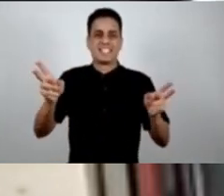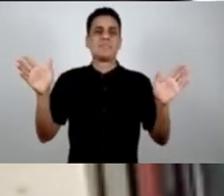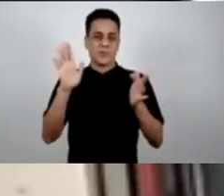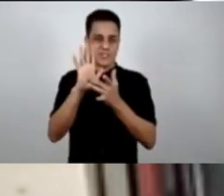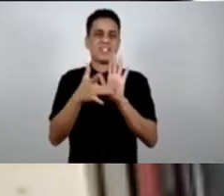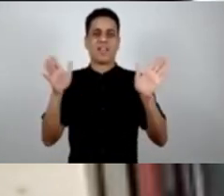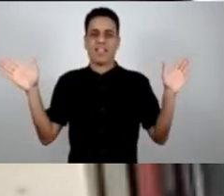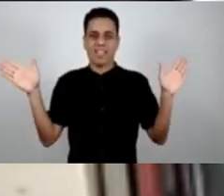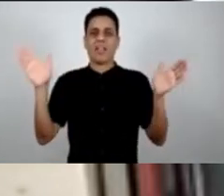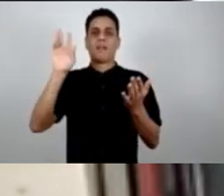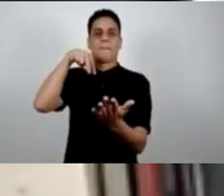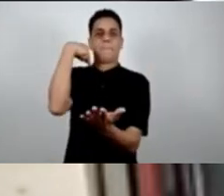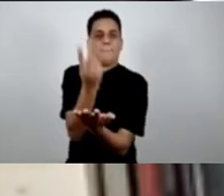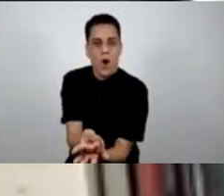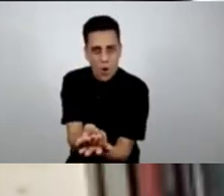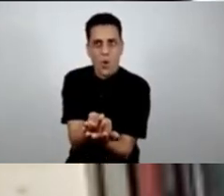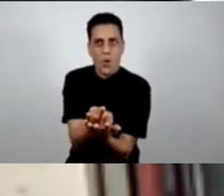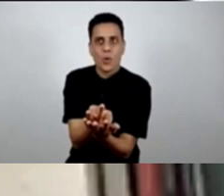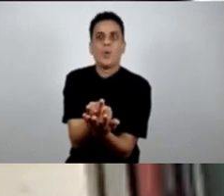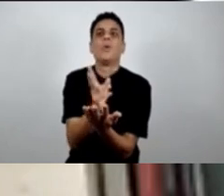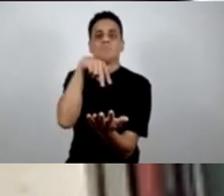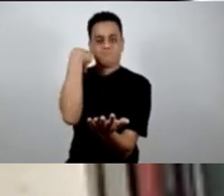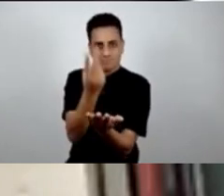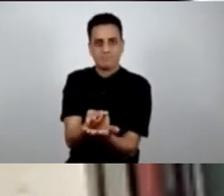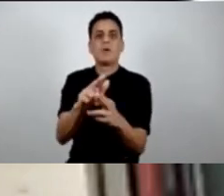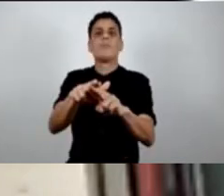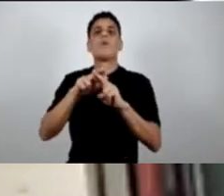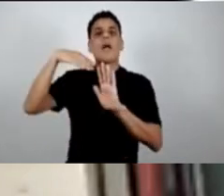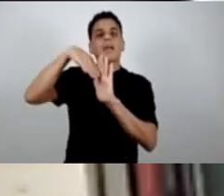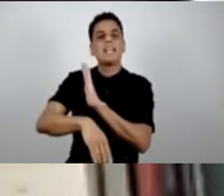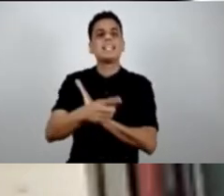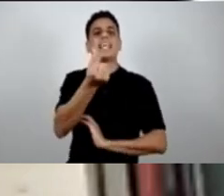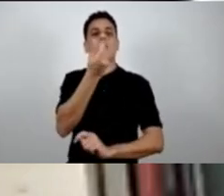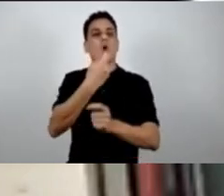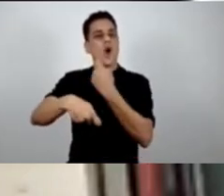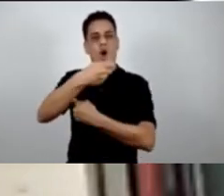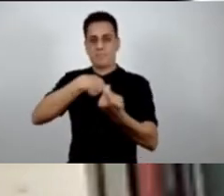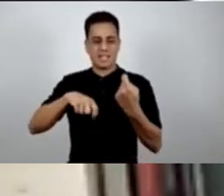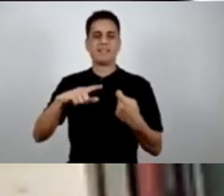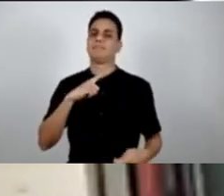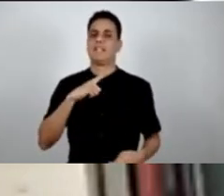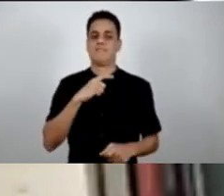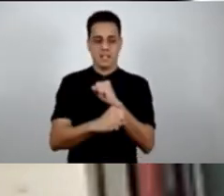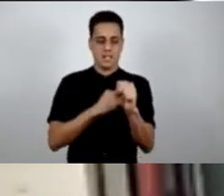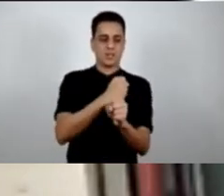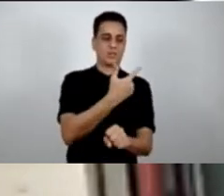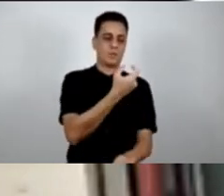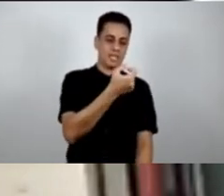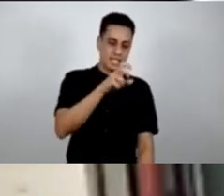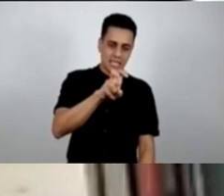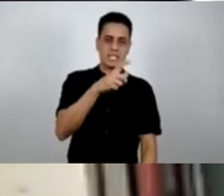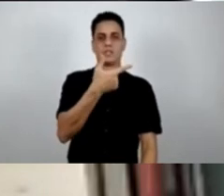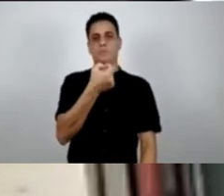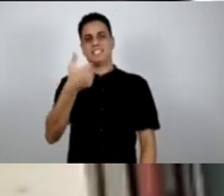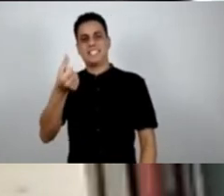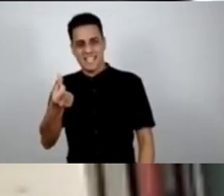na Terra em função da crise econômica, a maior crise econômica que tivemos em 2015, 2016, antes da